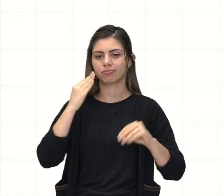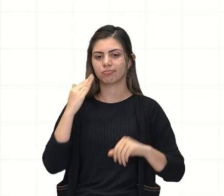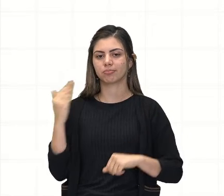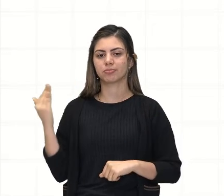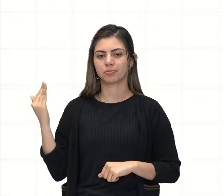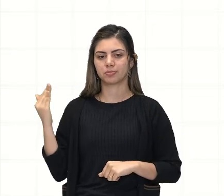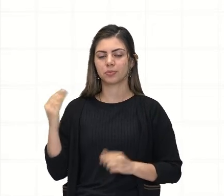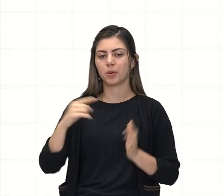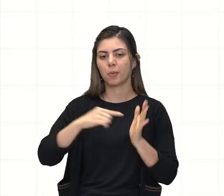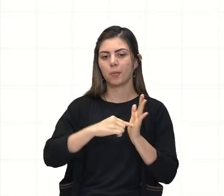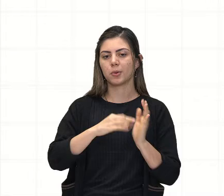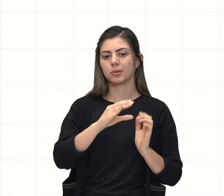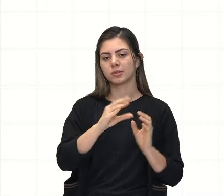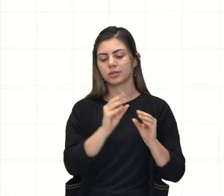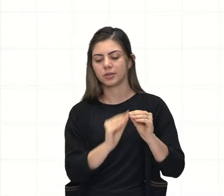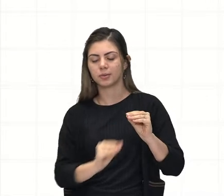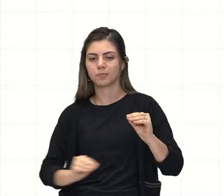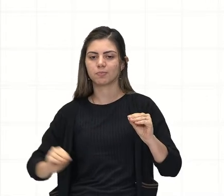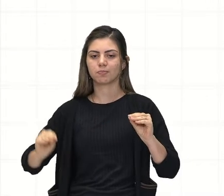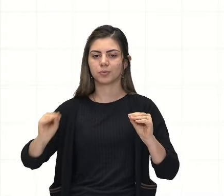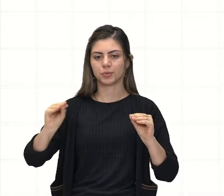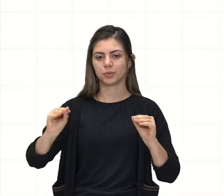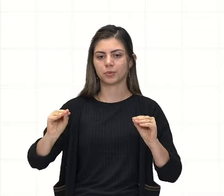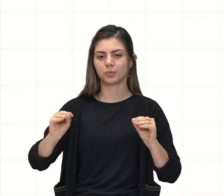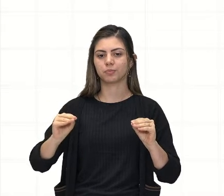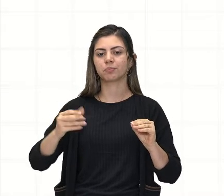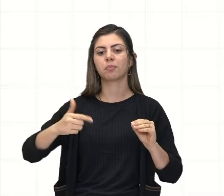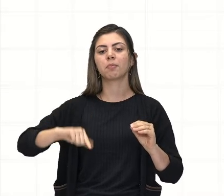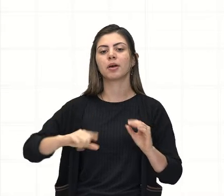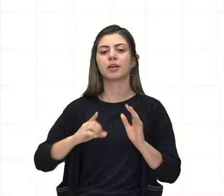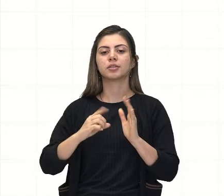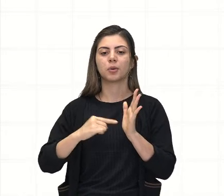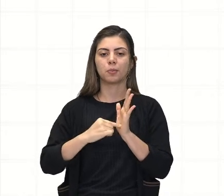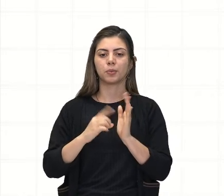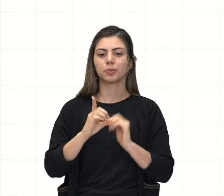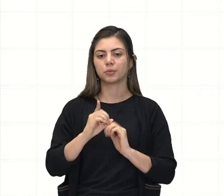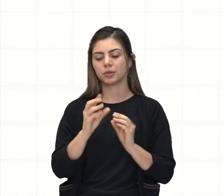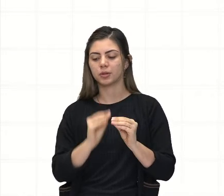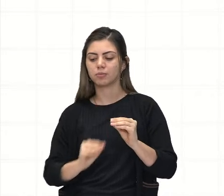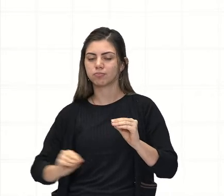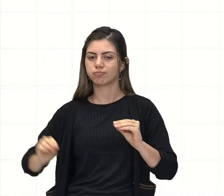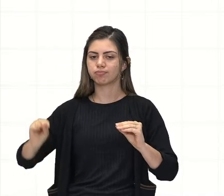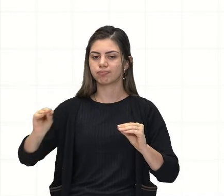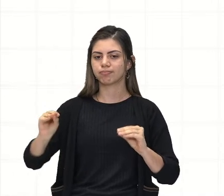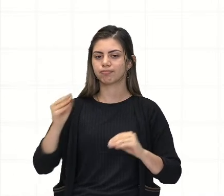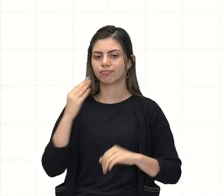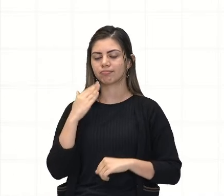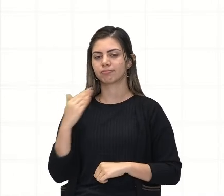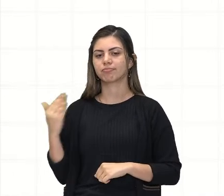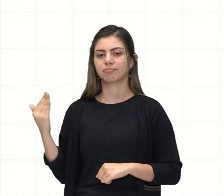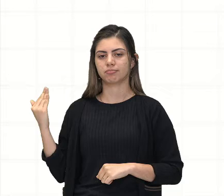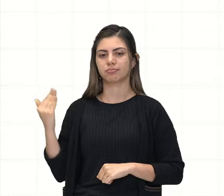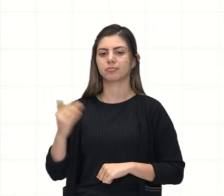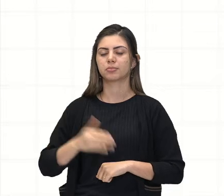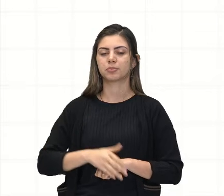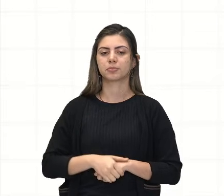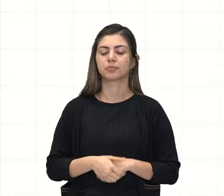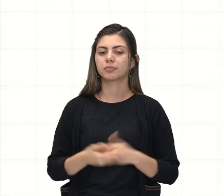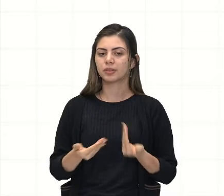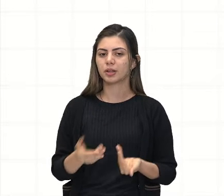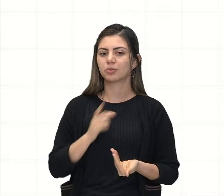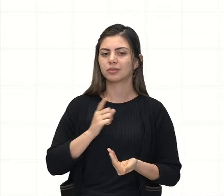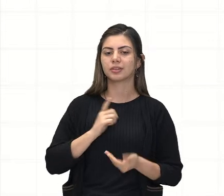O ponto C. O ponto D. Né? Então, todos